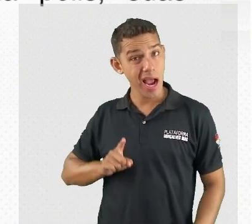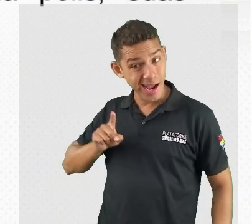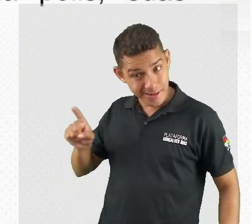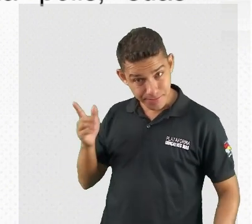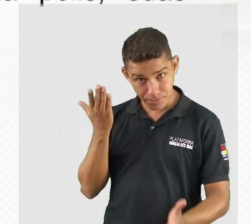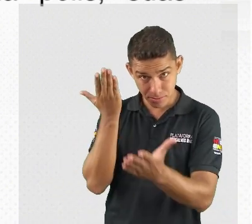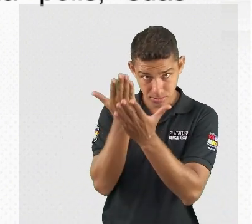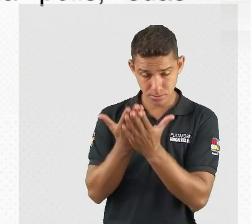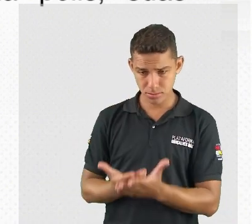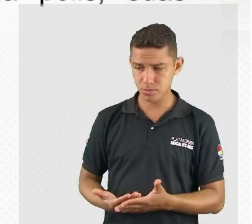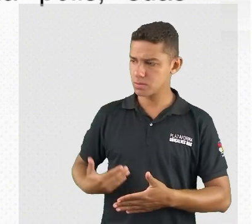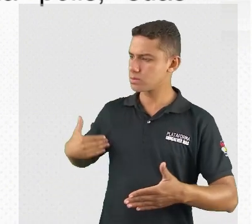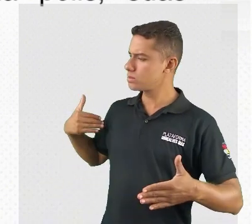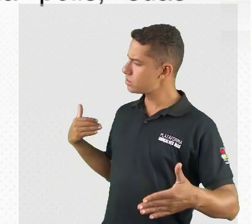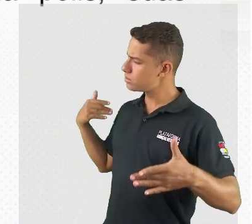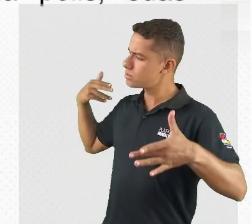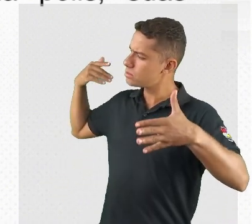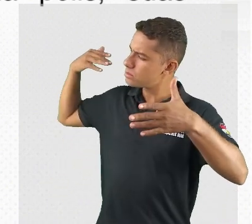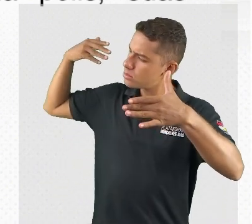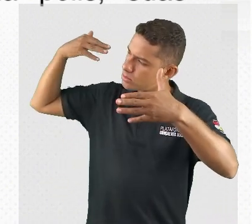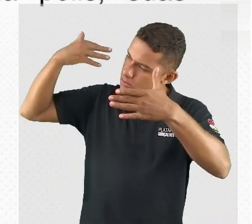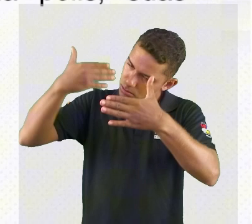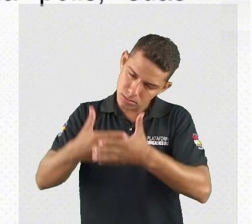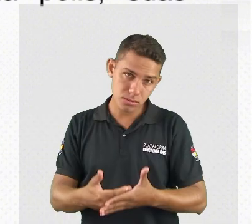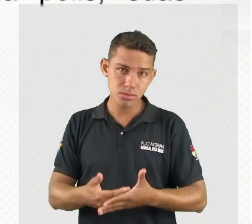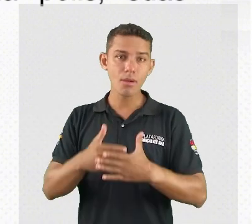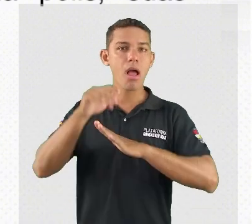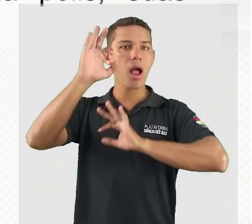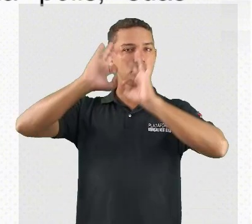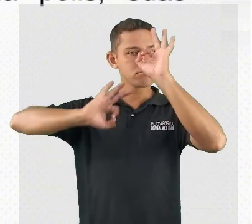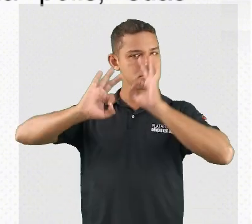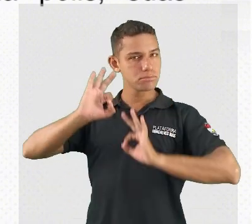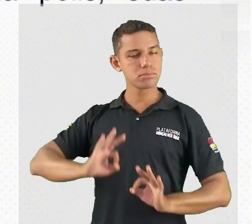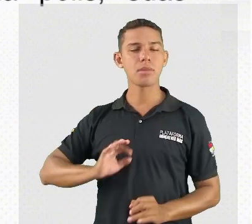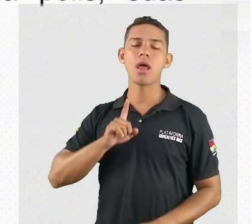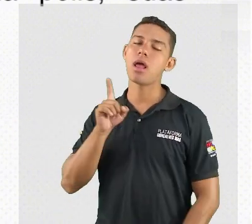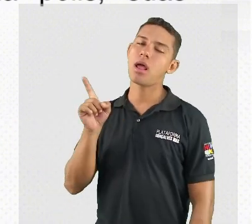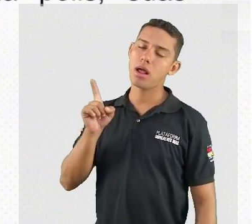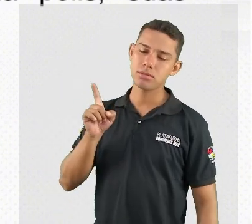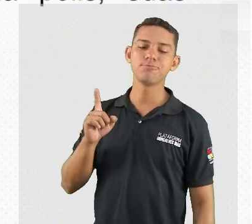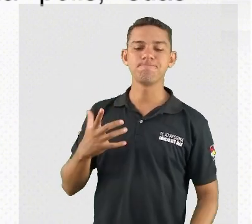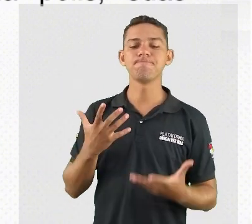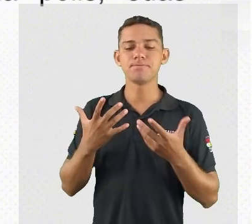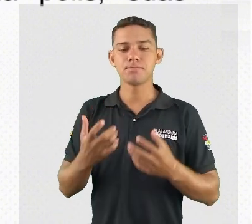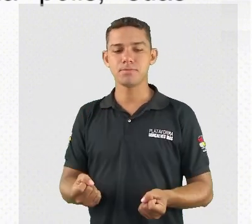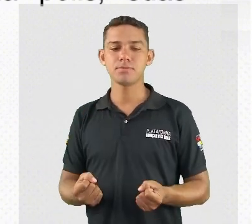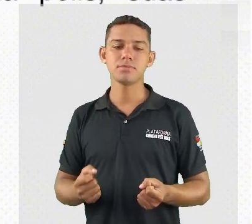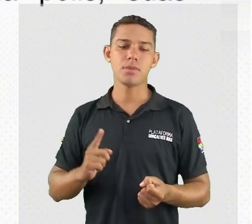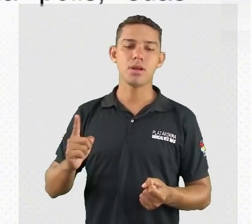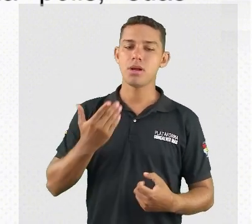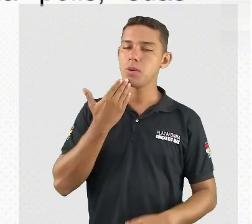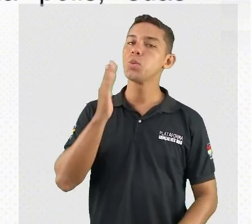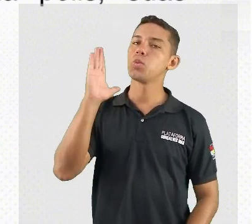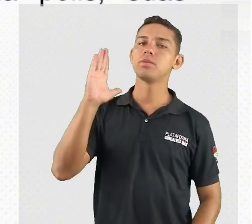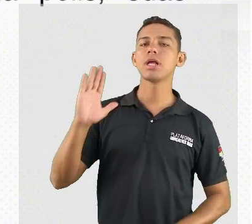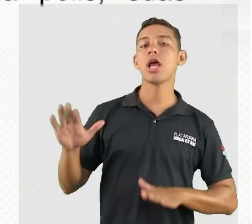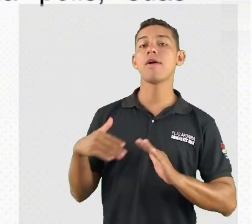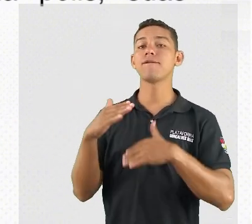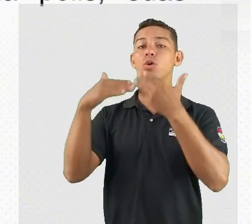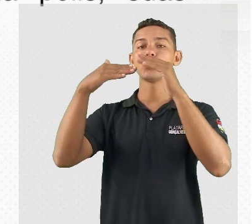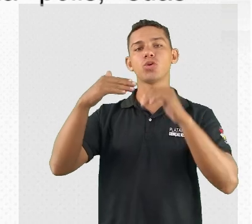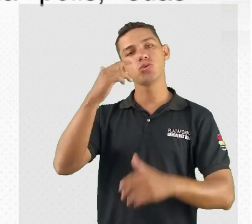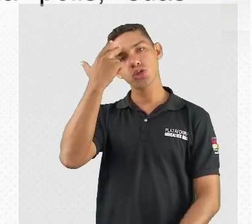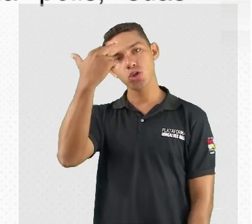nessa historiografia que ele faz, é isso que vai fazer, que vai permitir ele determinar a evolução histórica